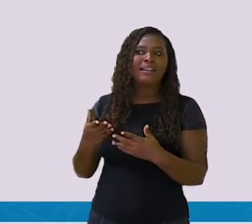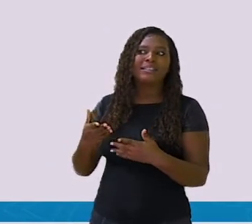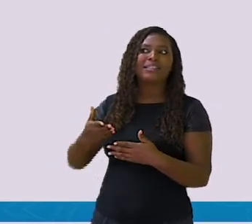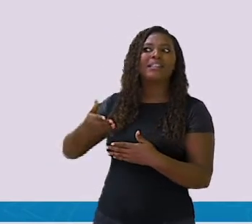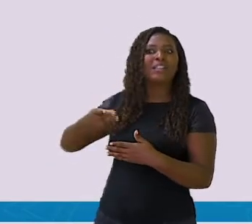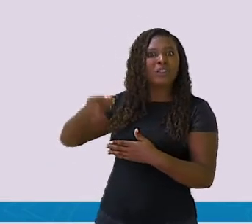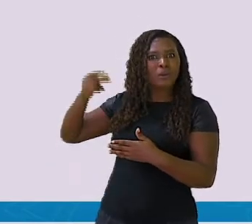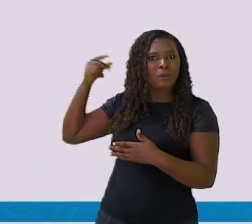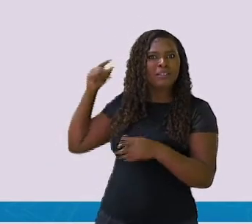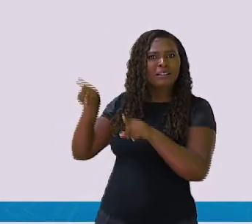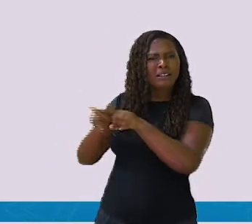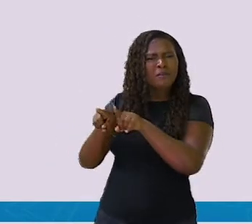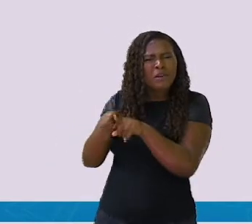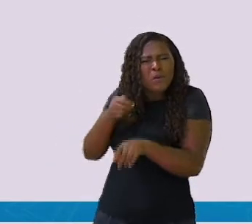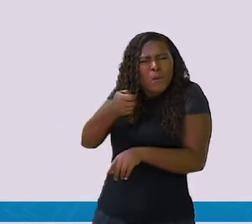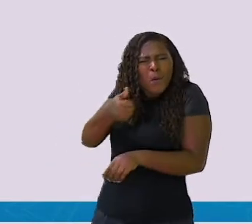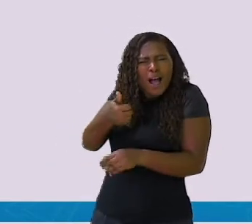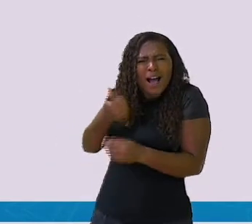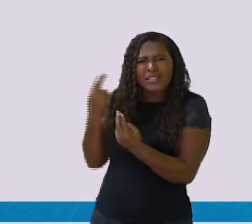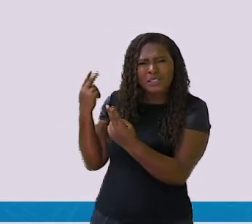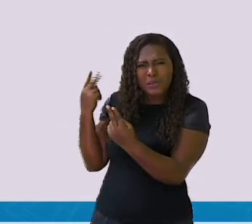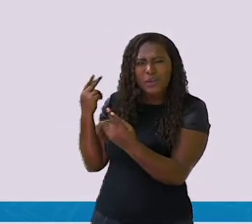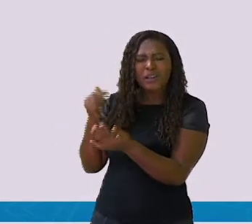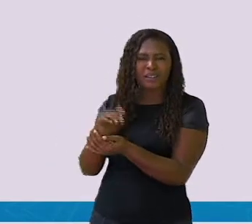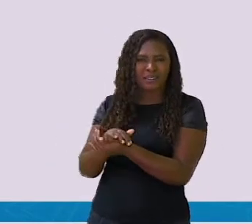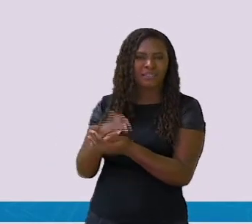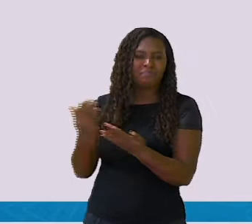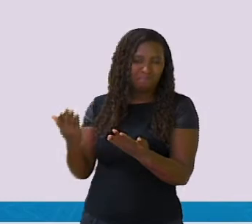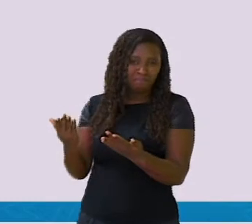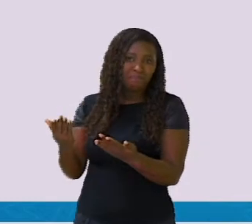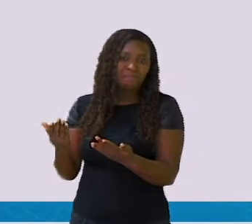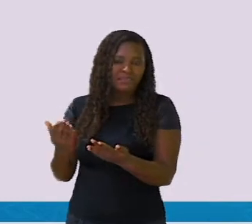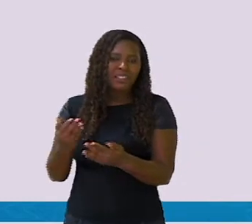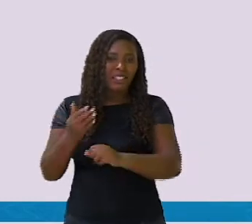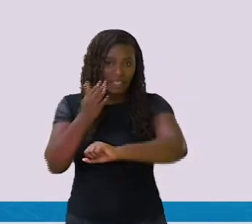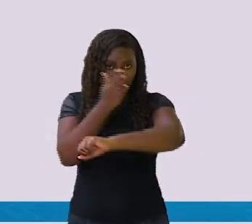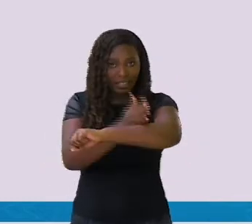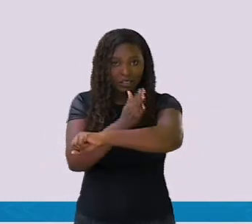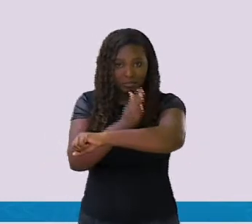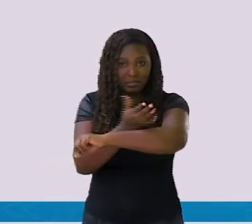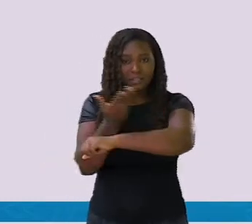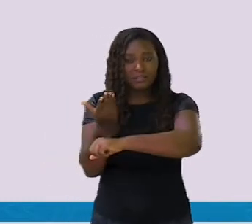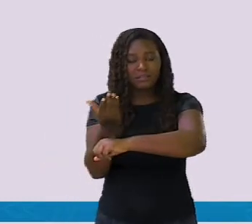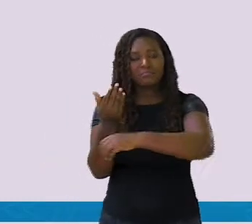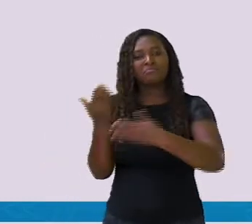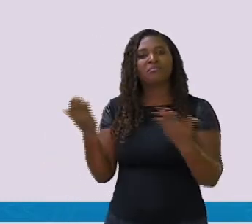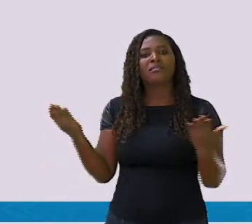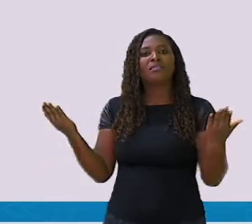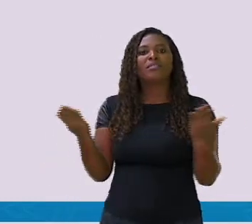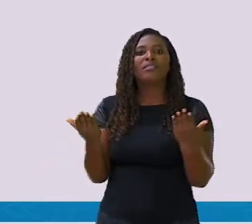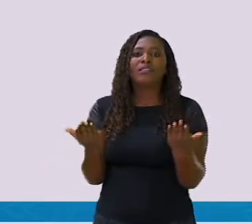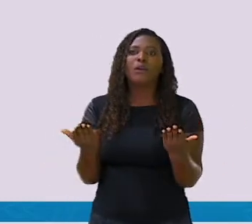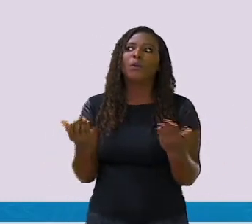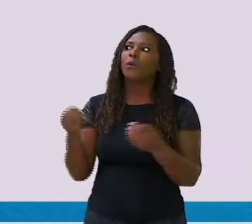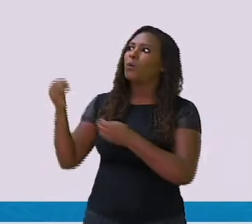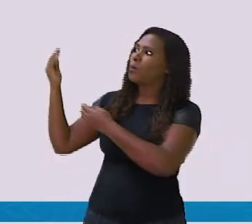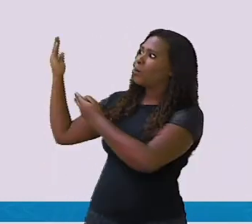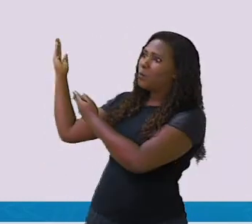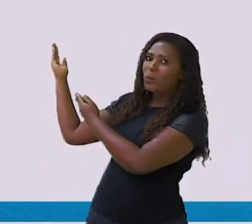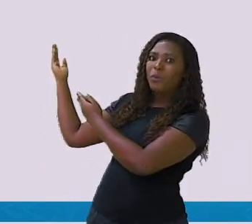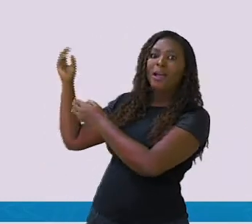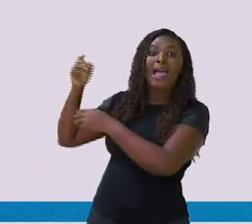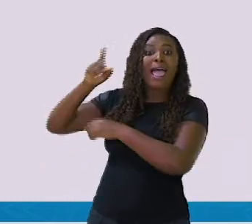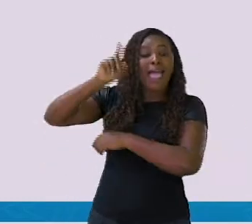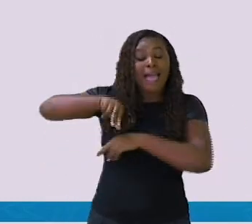tarde constituíram o currículo de muitas universidades. Então aqui, apesar de ser bem diferente